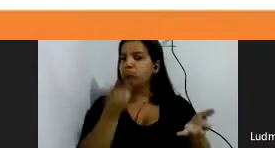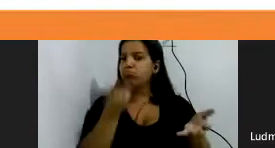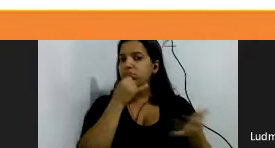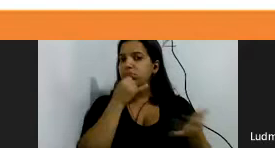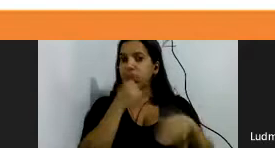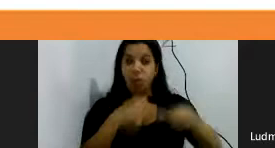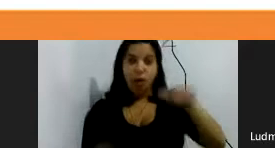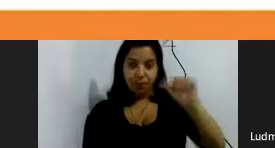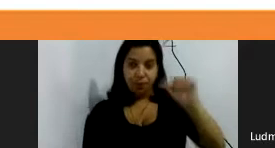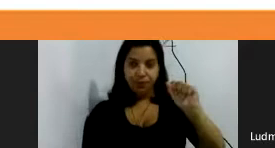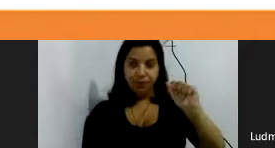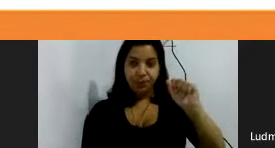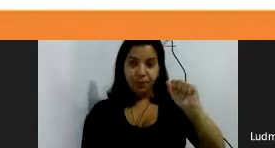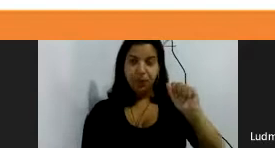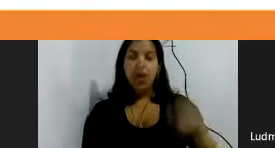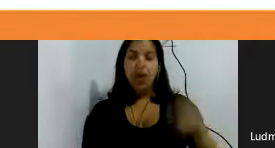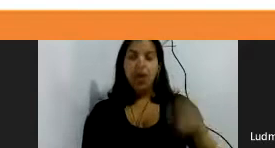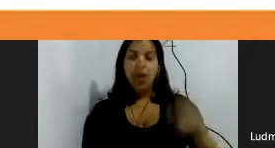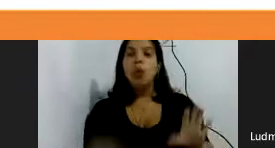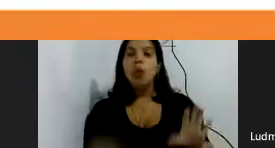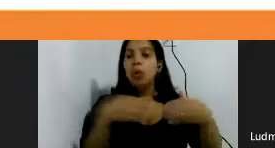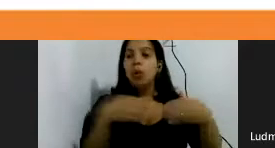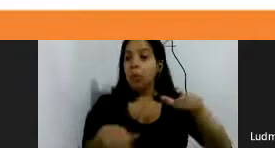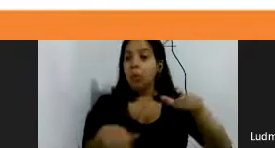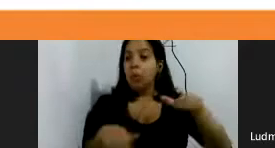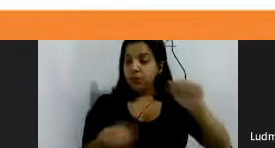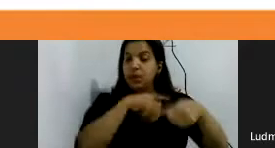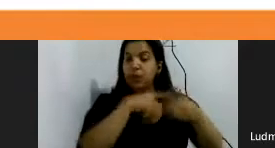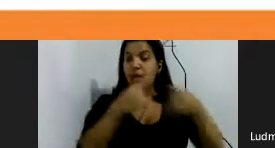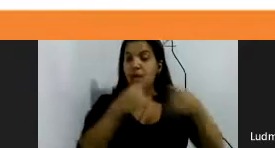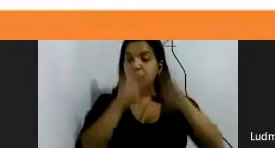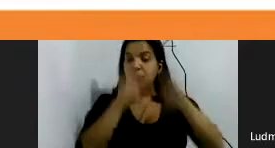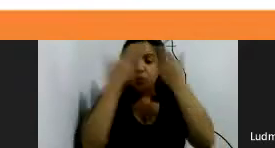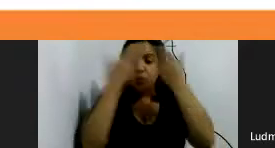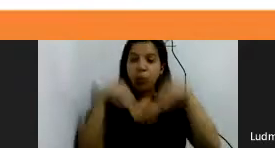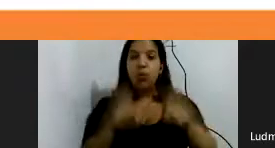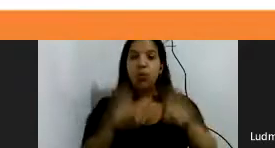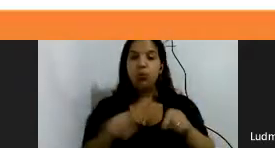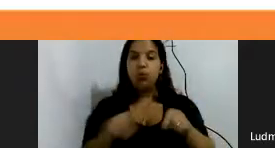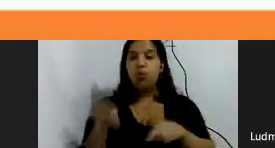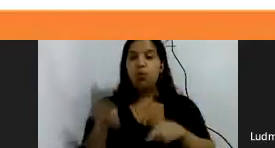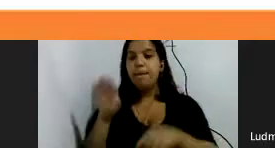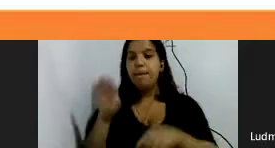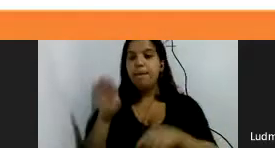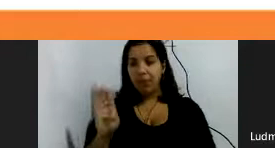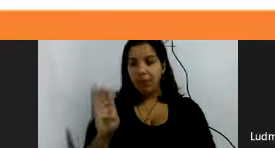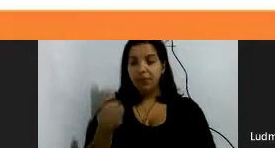A. Então, o grupo sanguíneo A, ele tem anticorpos naturais contra o grupo sanguíneo B.